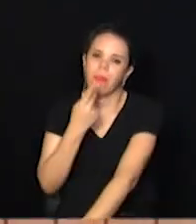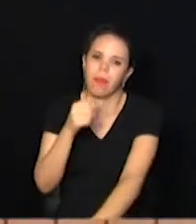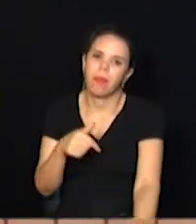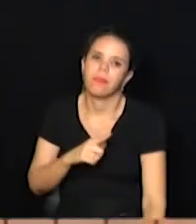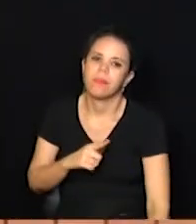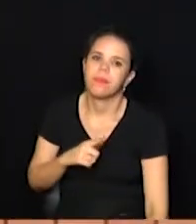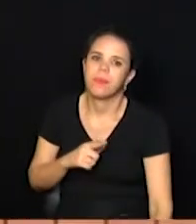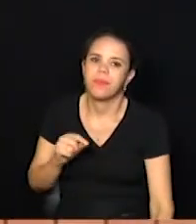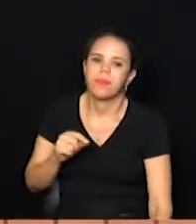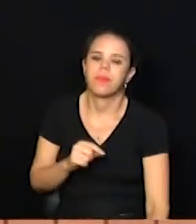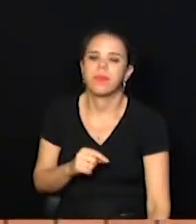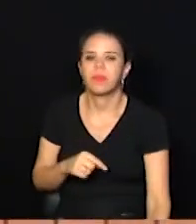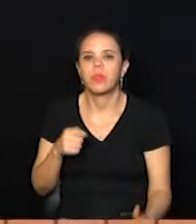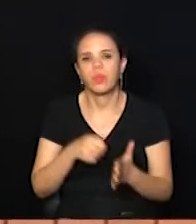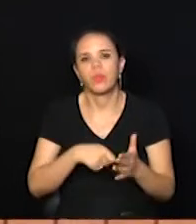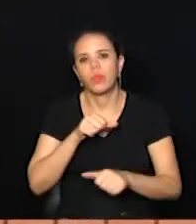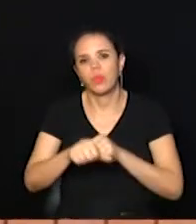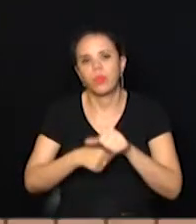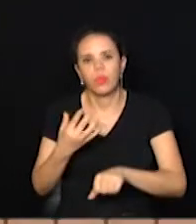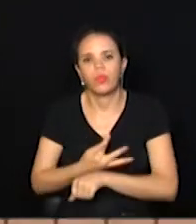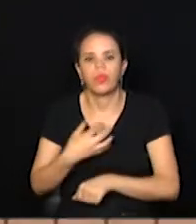teve que fazer desse luta.